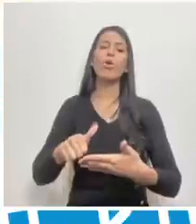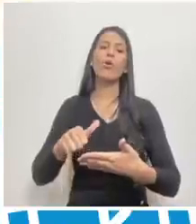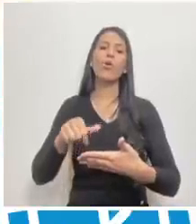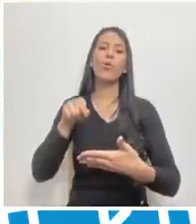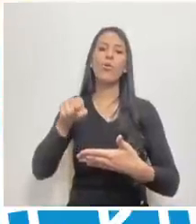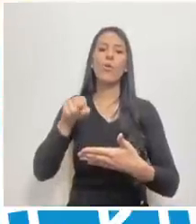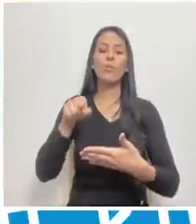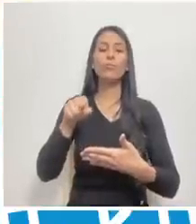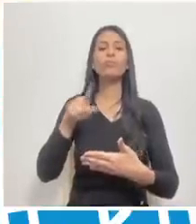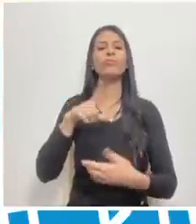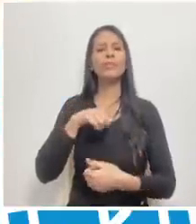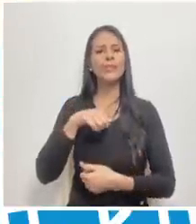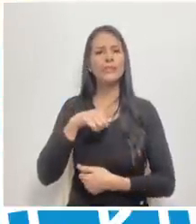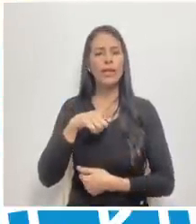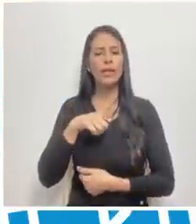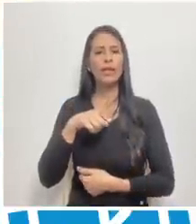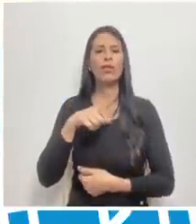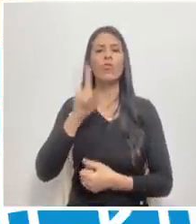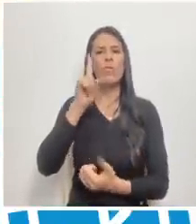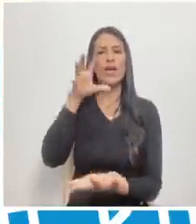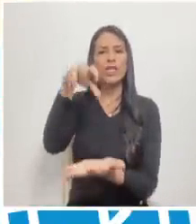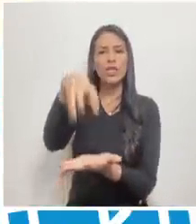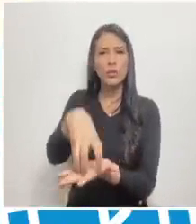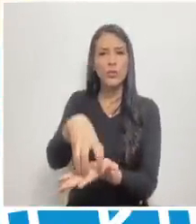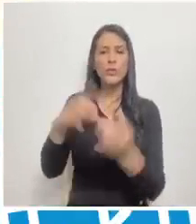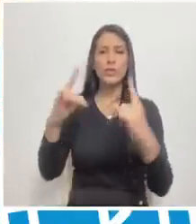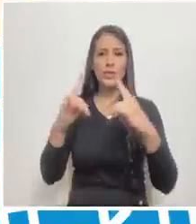também diretora,